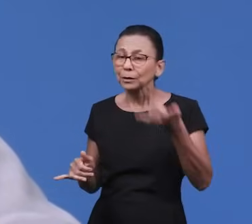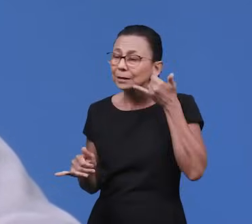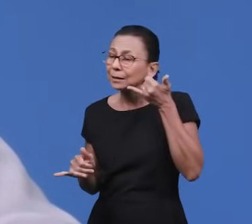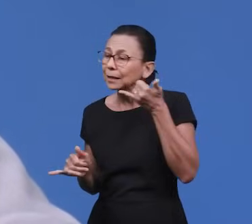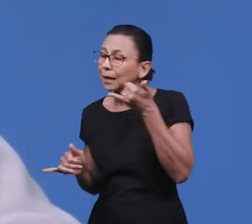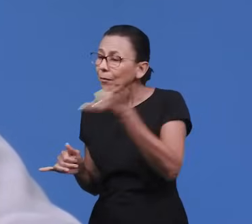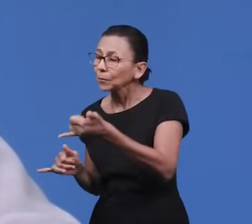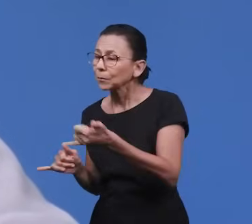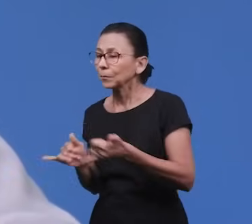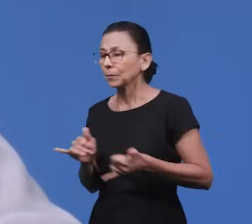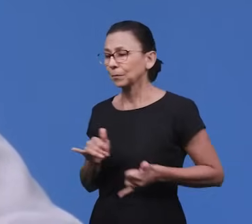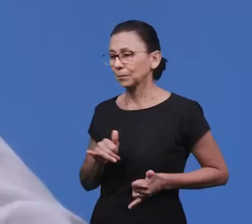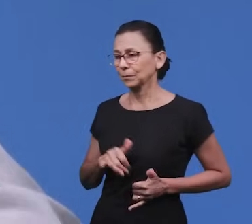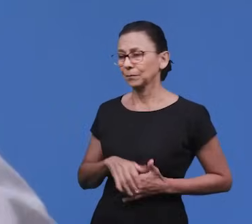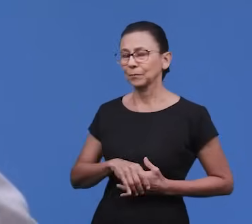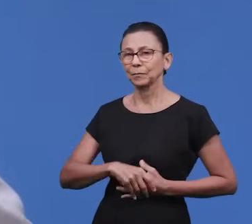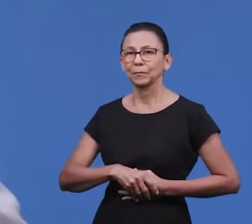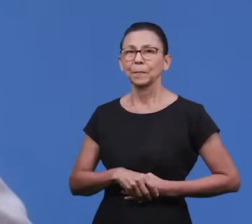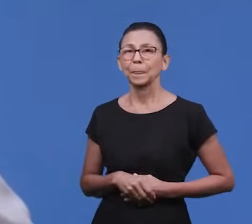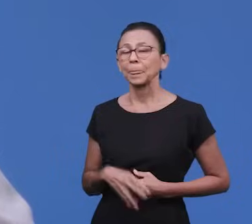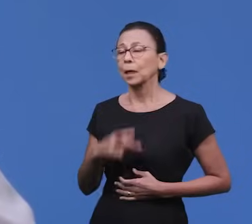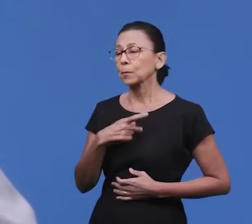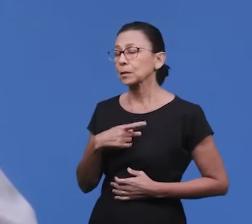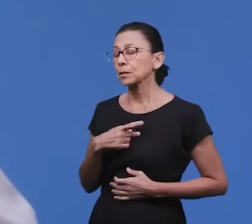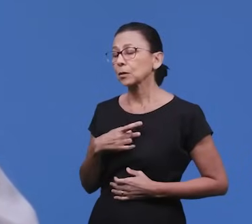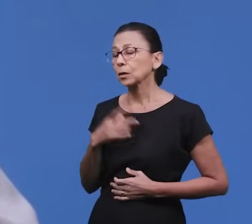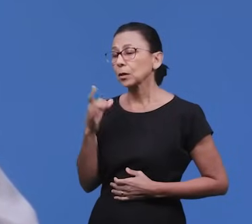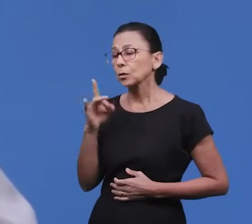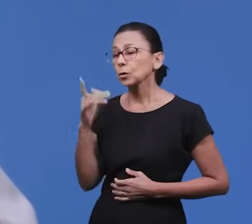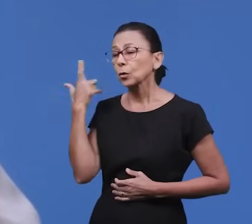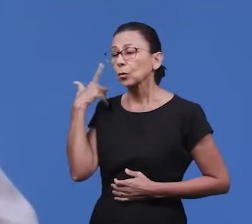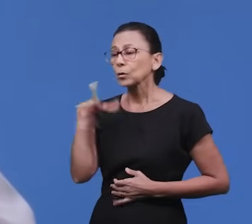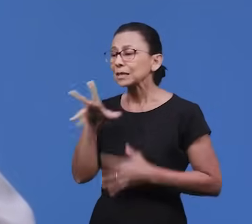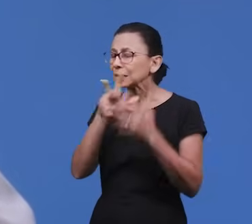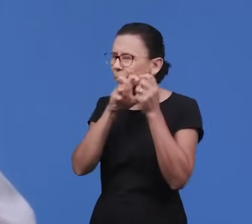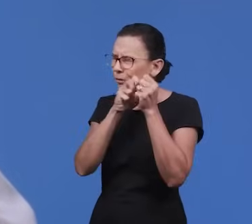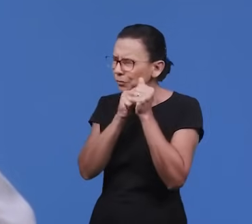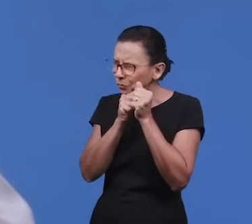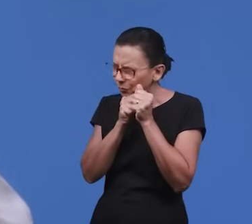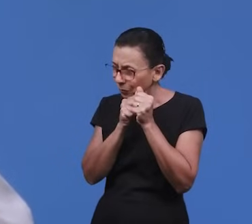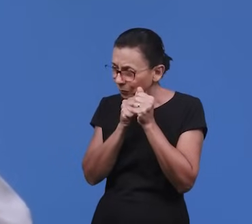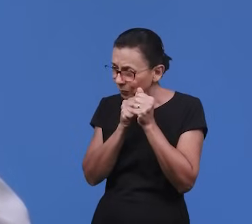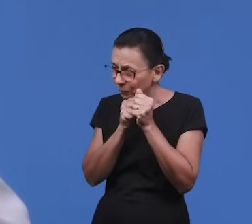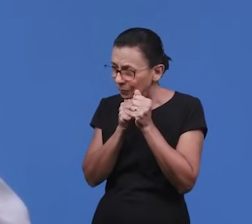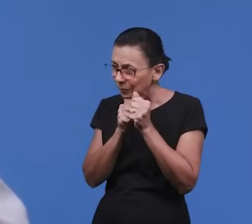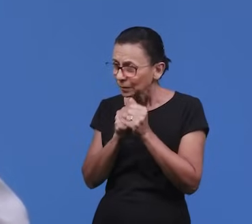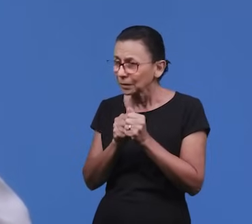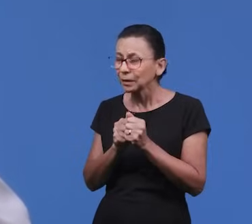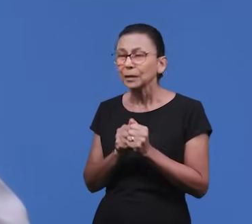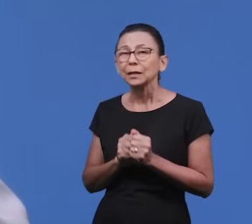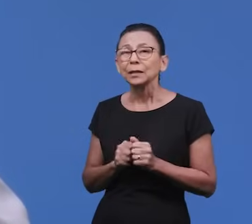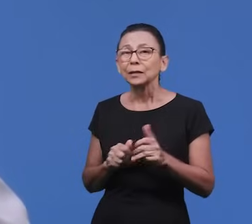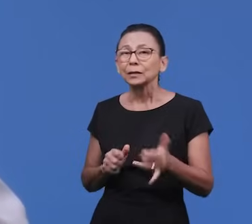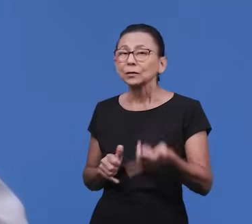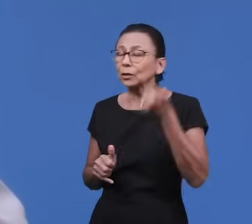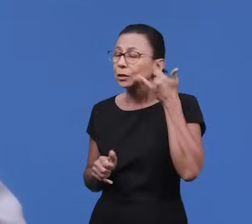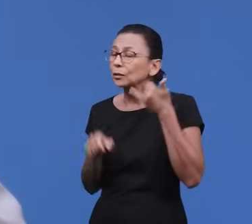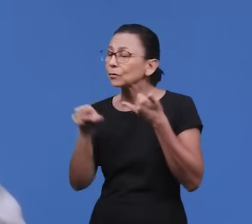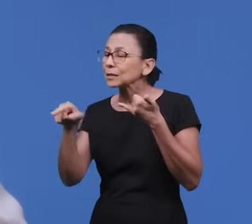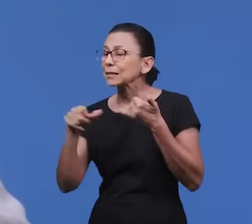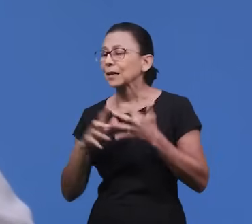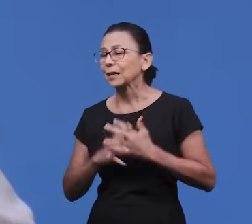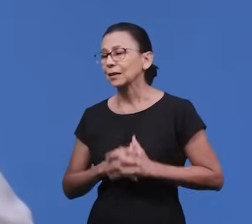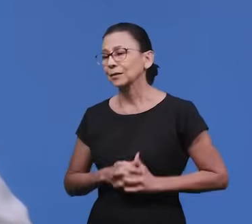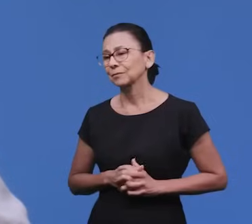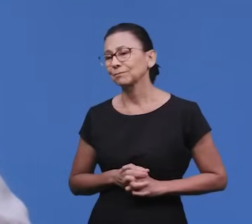ligo. Eu achei interessante essa fala dela, essa expressão. Pastor, eu só consigo dormir depois que eu ligo. Meus